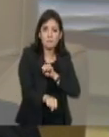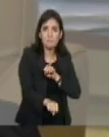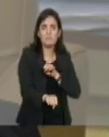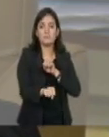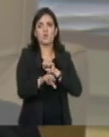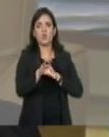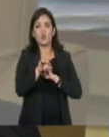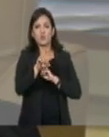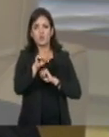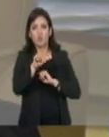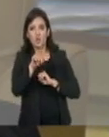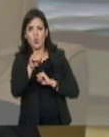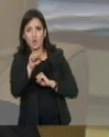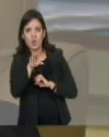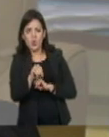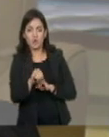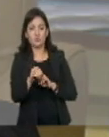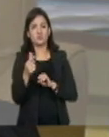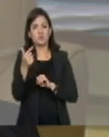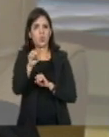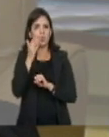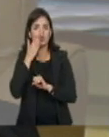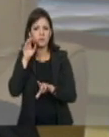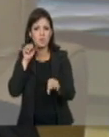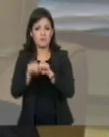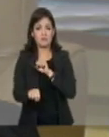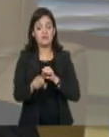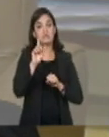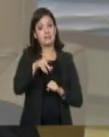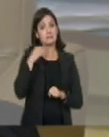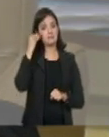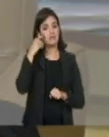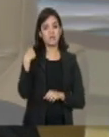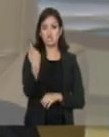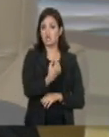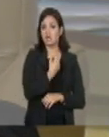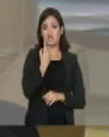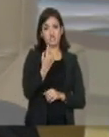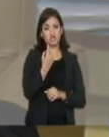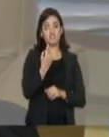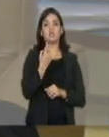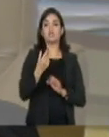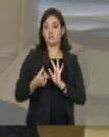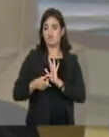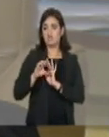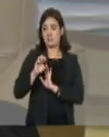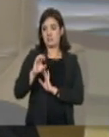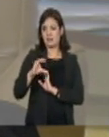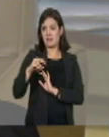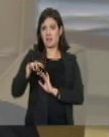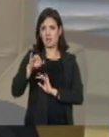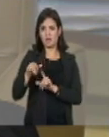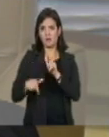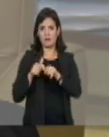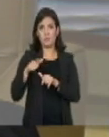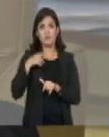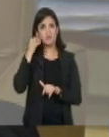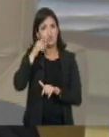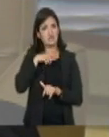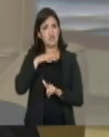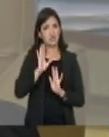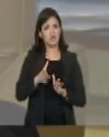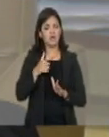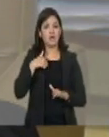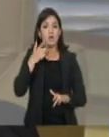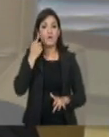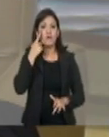E aí, realmente, essa é a experiência que todos nós que passamos pelo CNJ temos. Eu encontrei, já falei aqui,